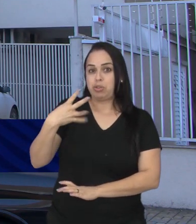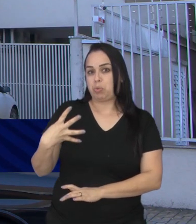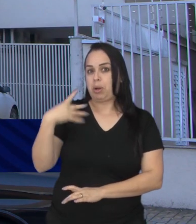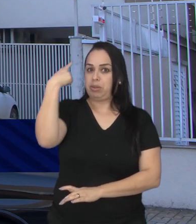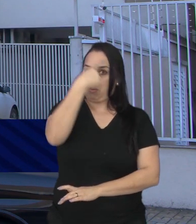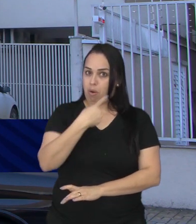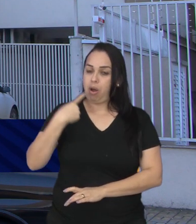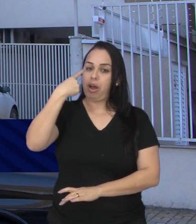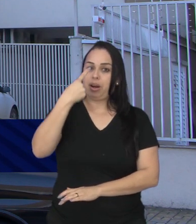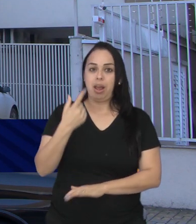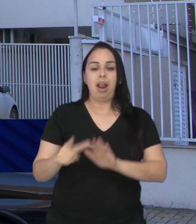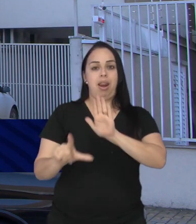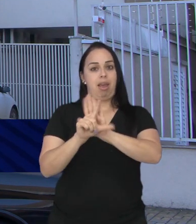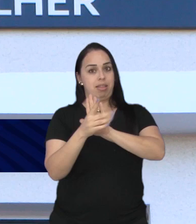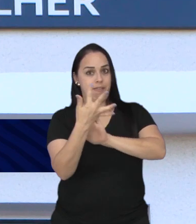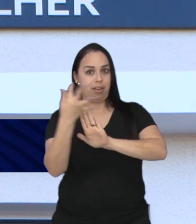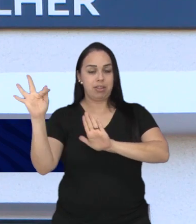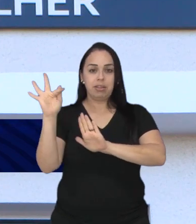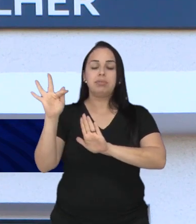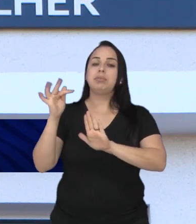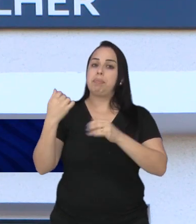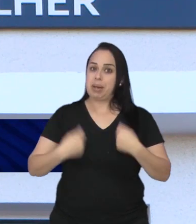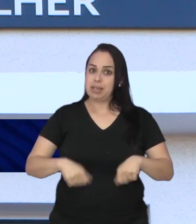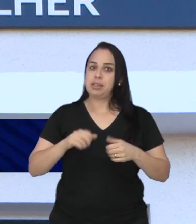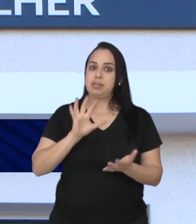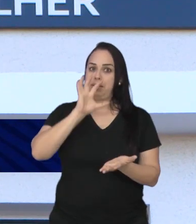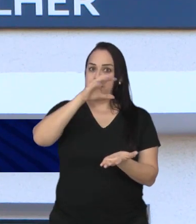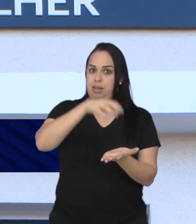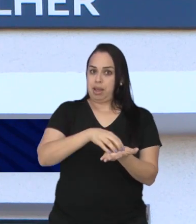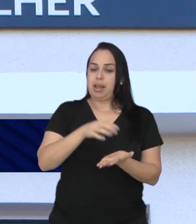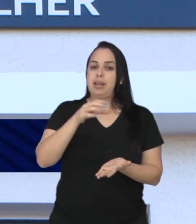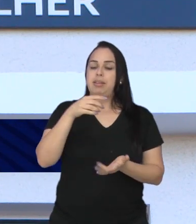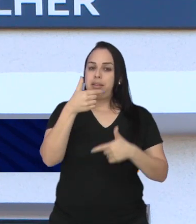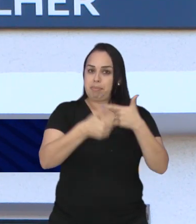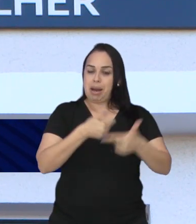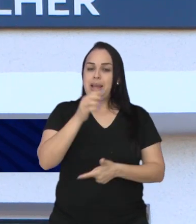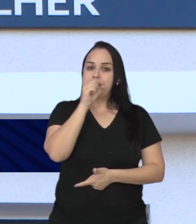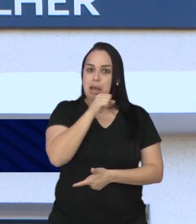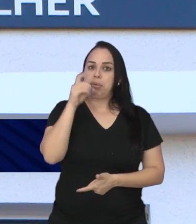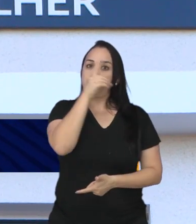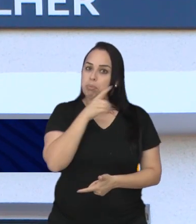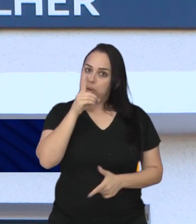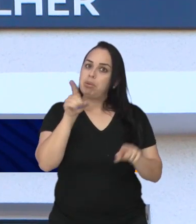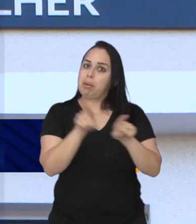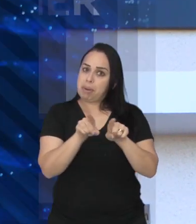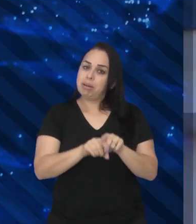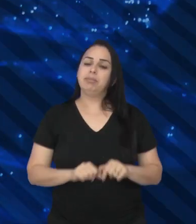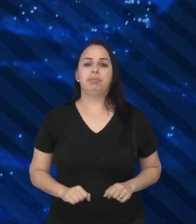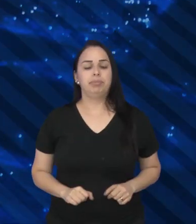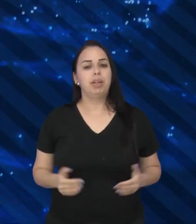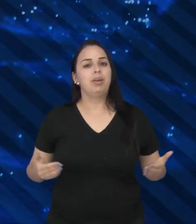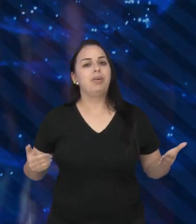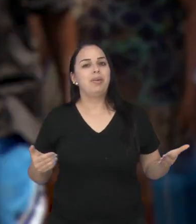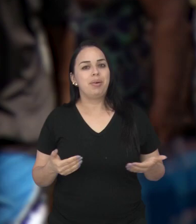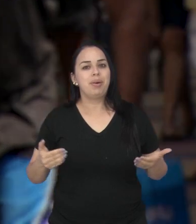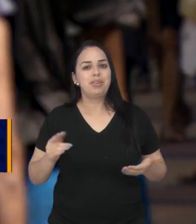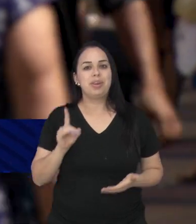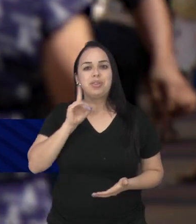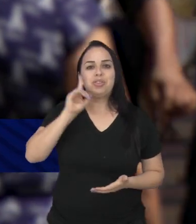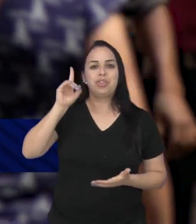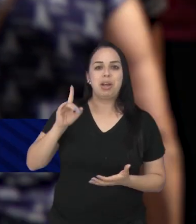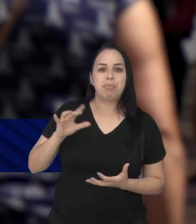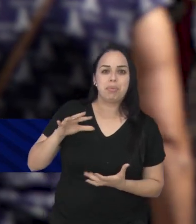horas. Lei federal determina que locais funcionem inclusive aos finais de semana e feriados. E hoje é o